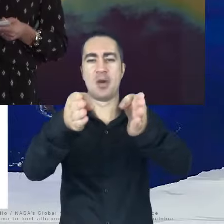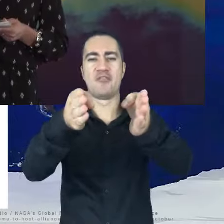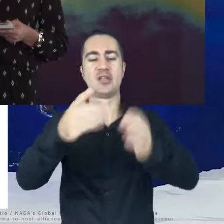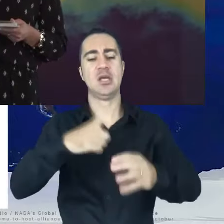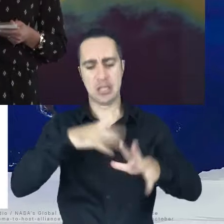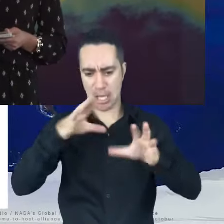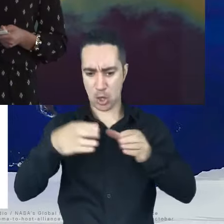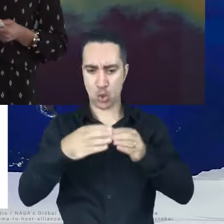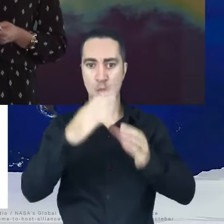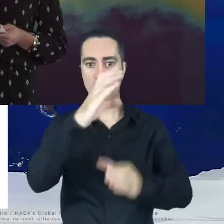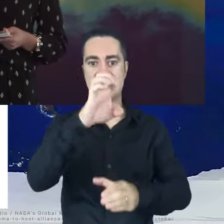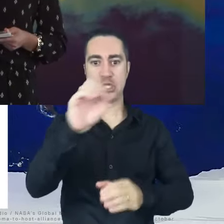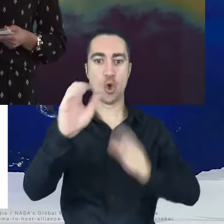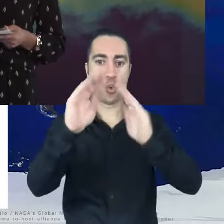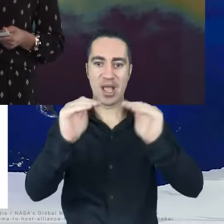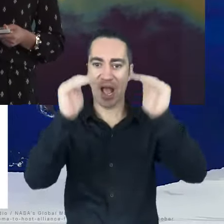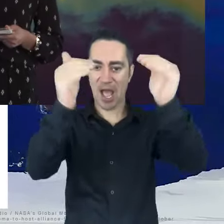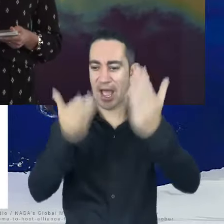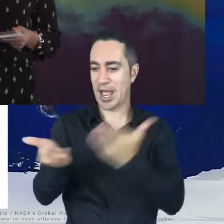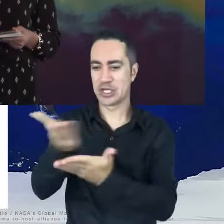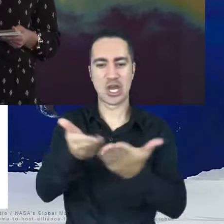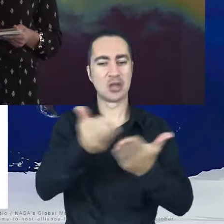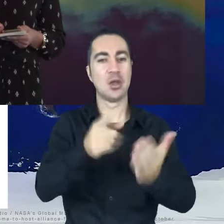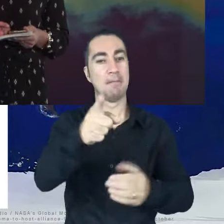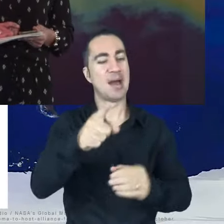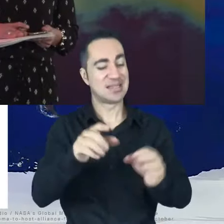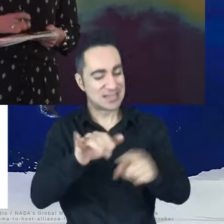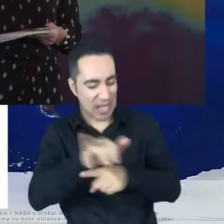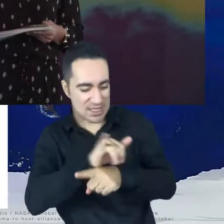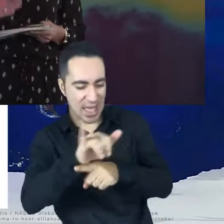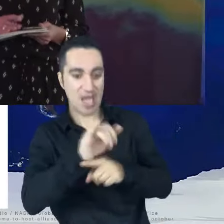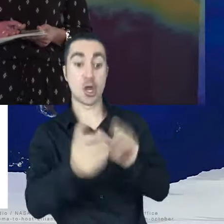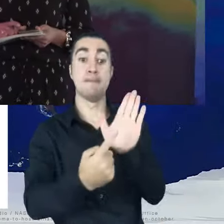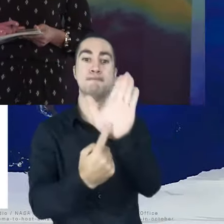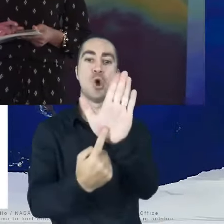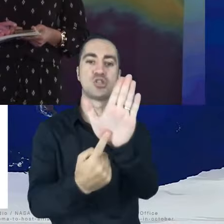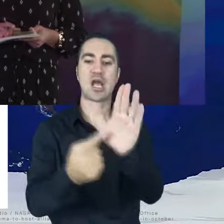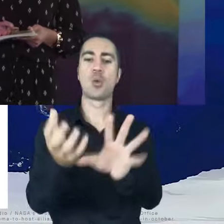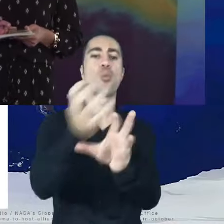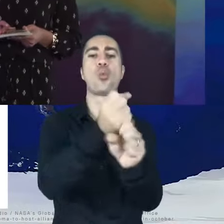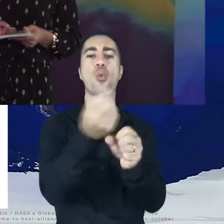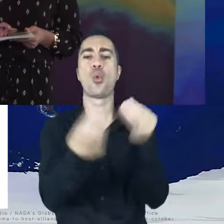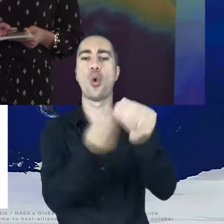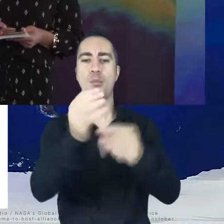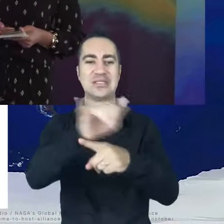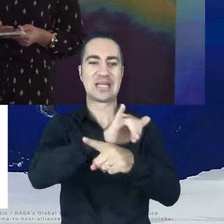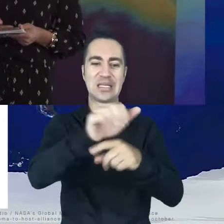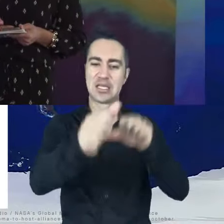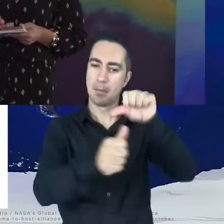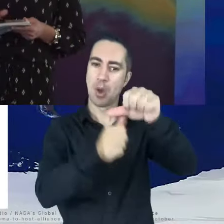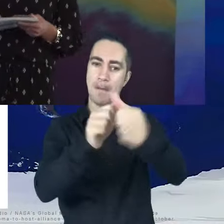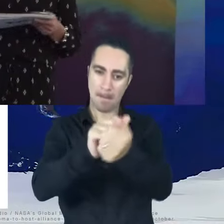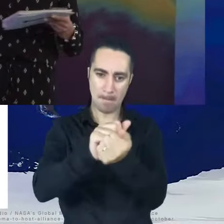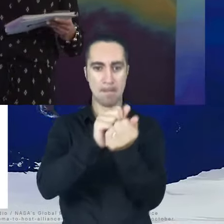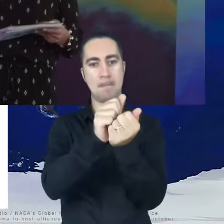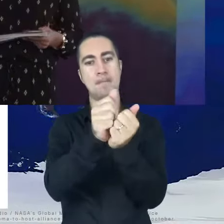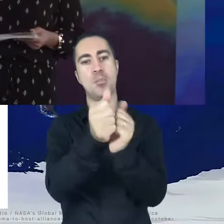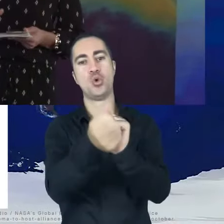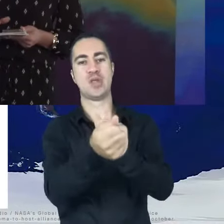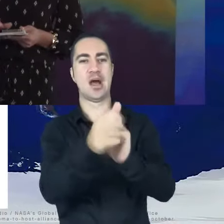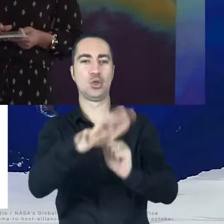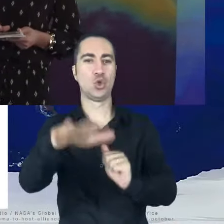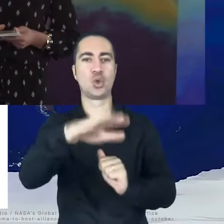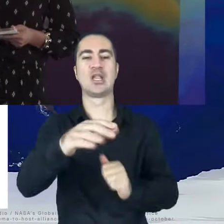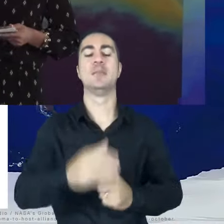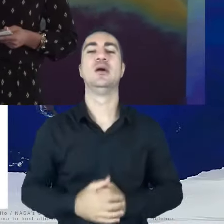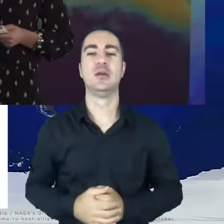mais importante é o que você falou, ter planos, já mostrar como a gente mudar esse cenário aí de mudança climática. Carlos, a gente gostaria de